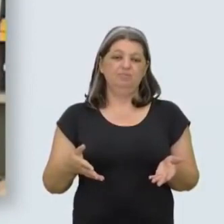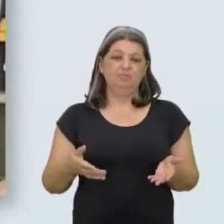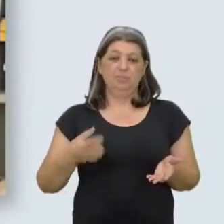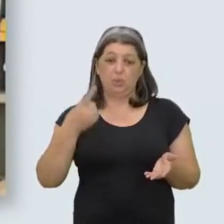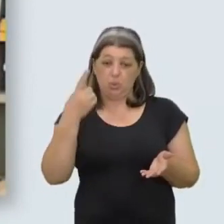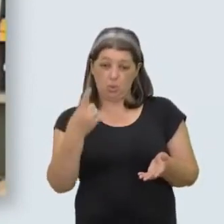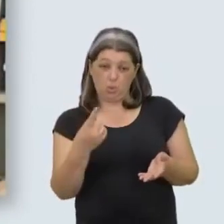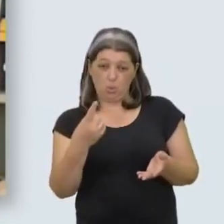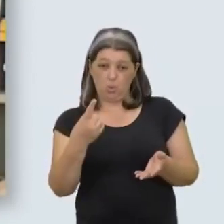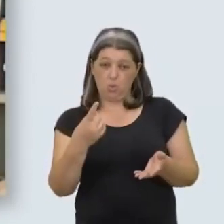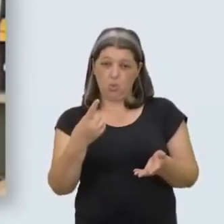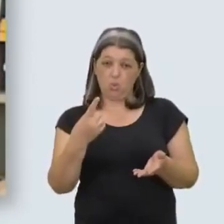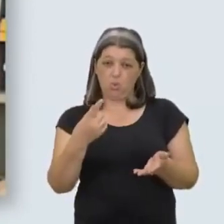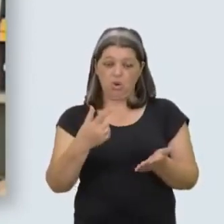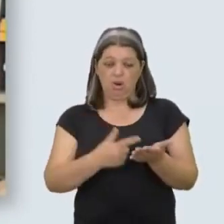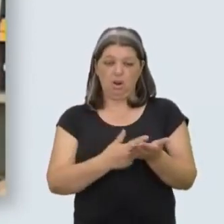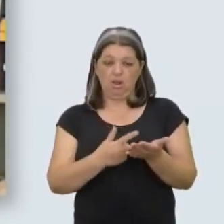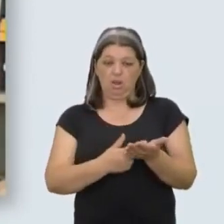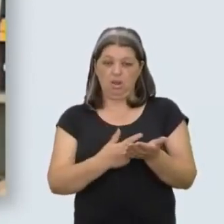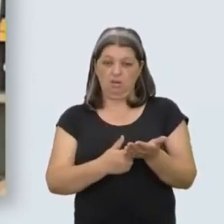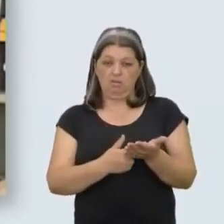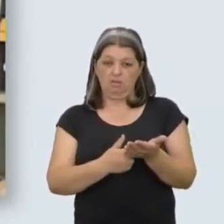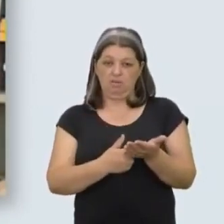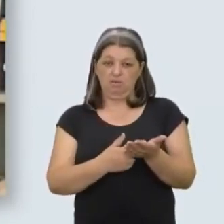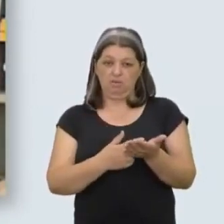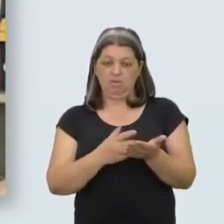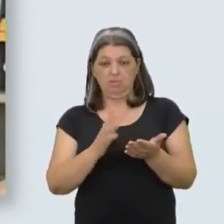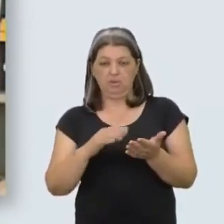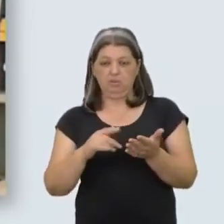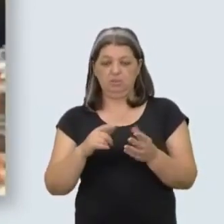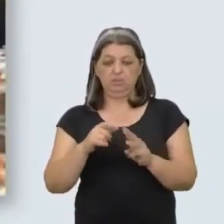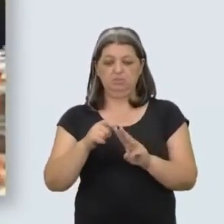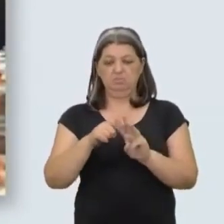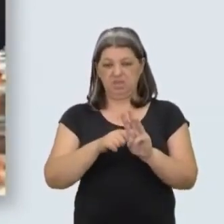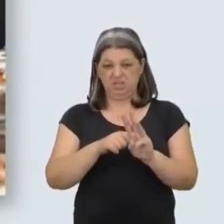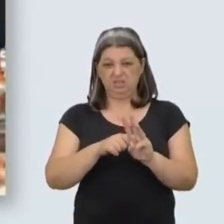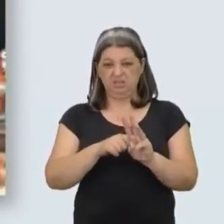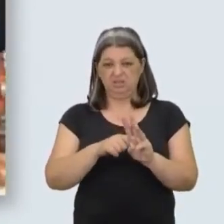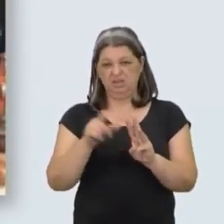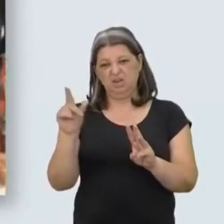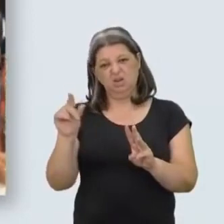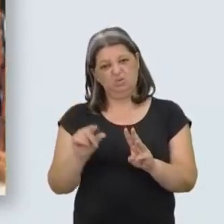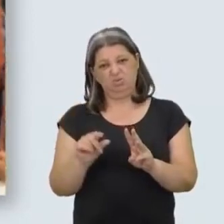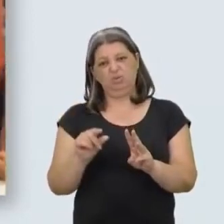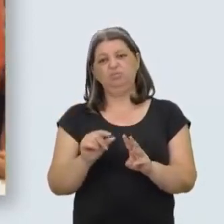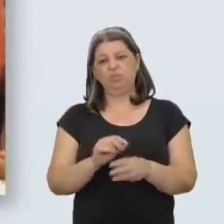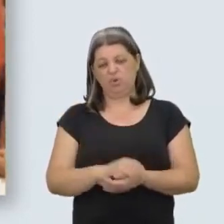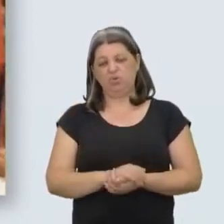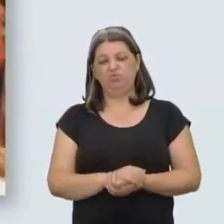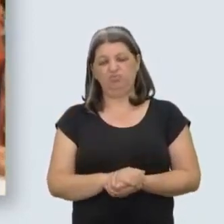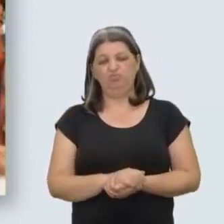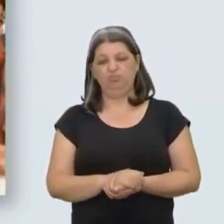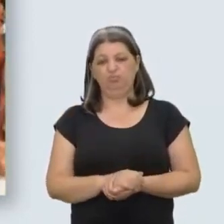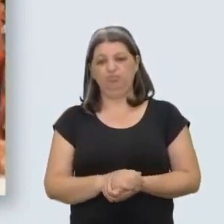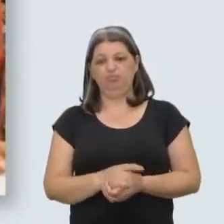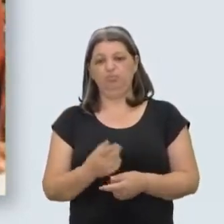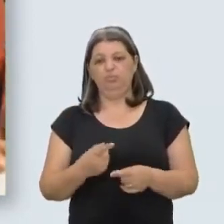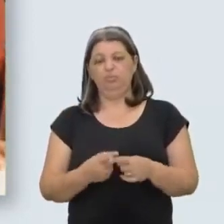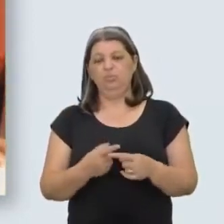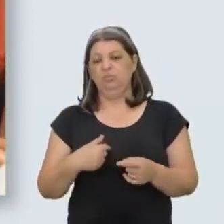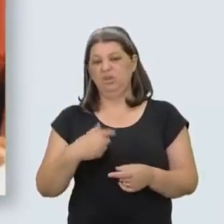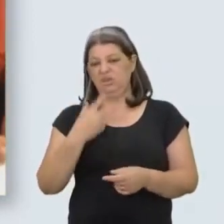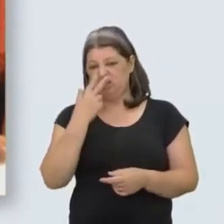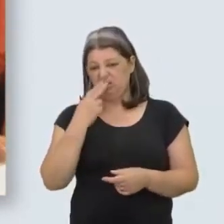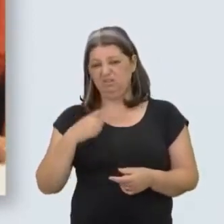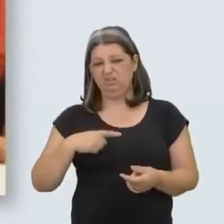livro a cada 2 meses e meio, 3 meses, o que é bem baixo. Pouco. É pouco. Por que tu acha que é pouco? Porque tem